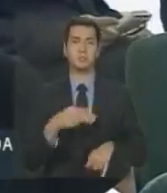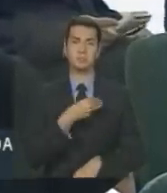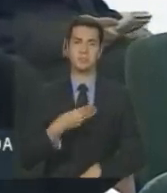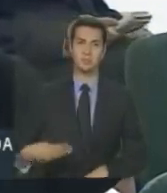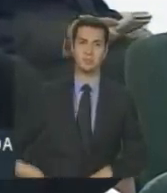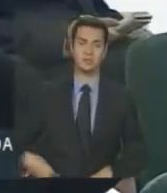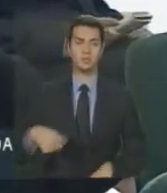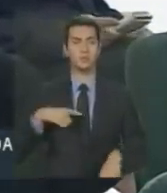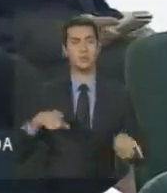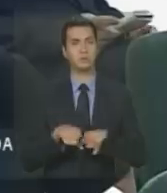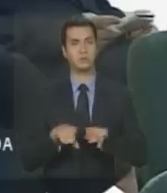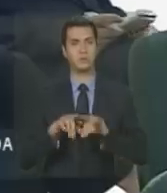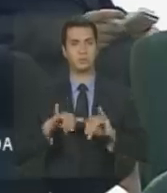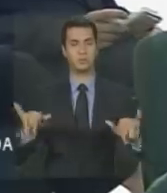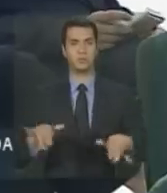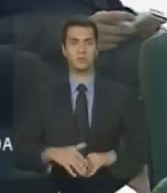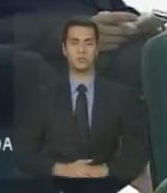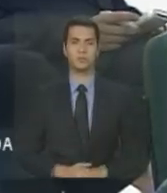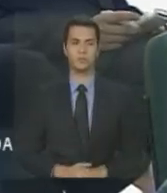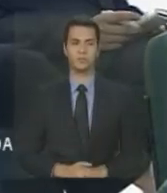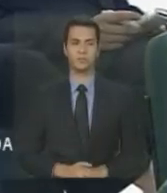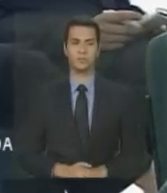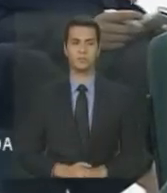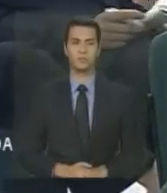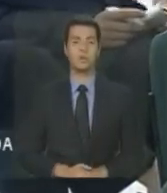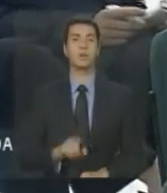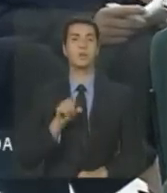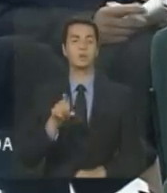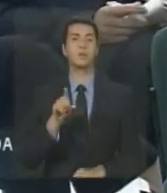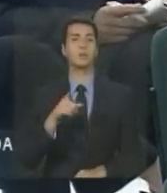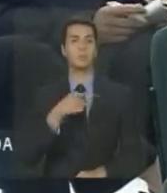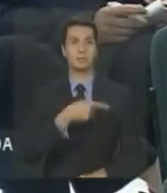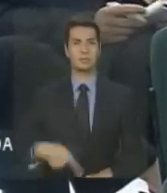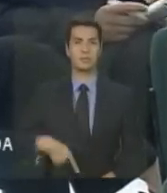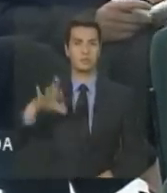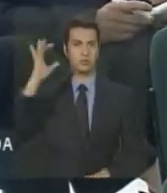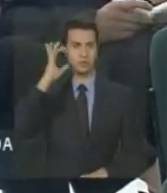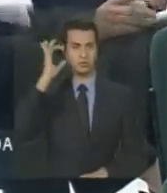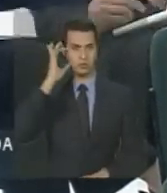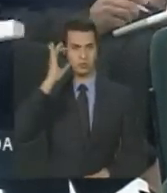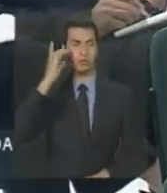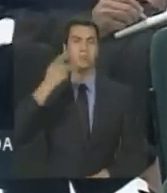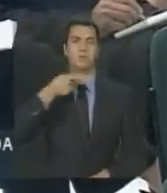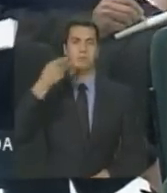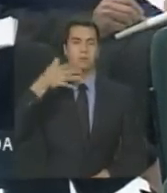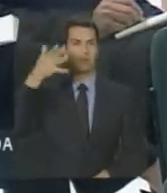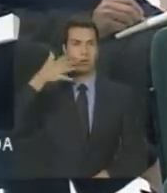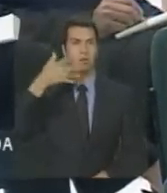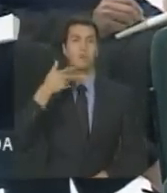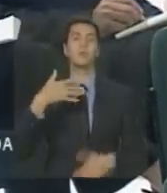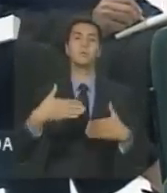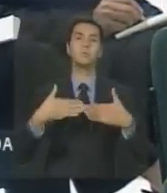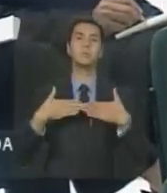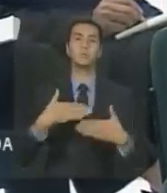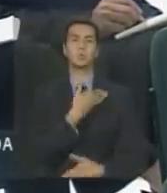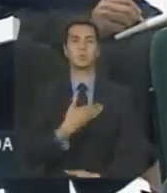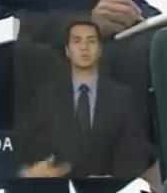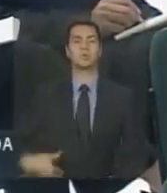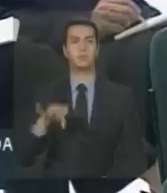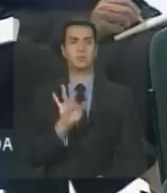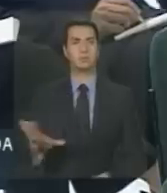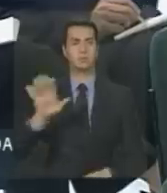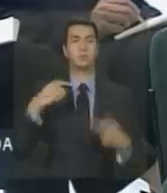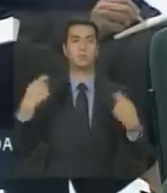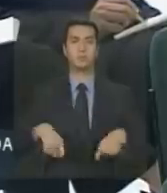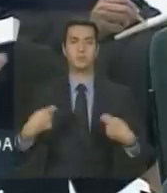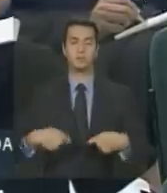informação discurso da presidente Dilma Roussef foi interrompido por uma senhora que pedia que o governo se empenhasse mais na aprovação da